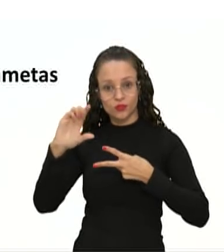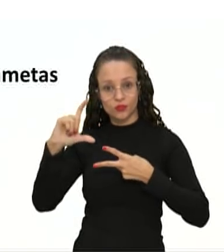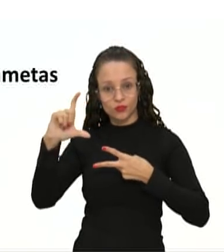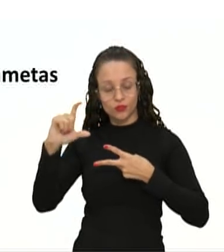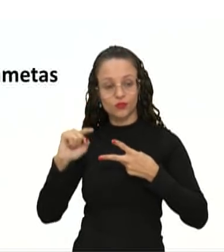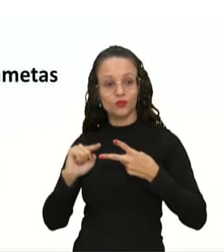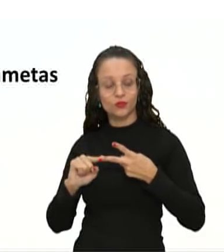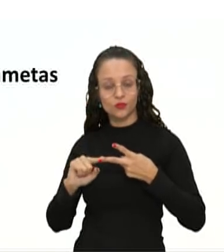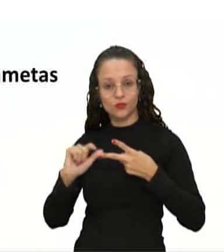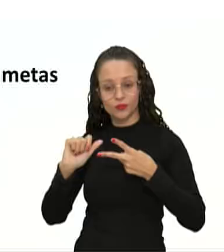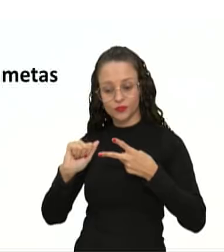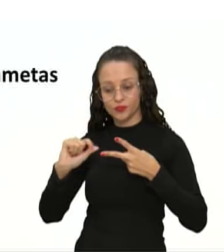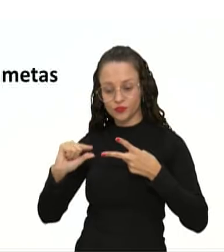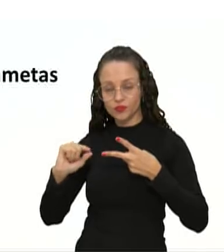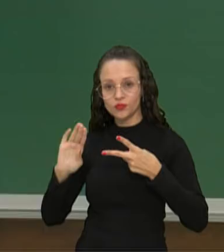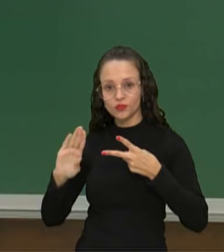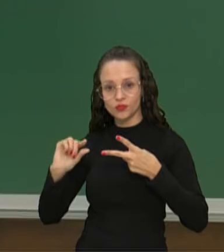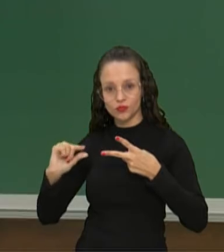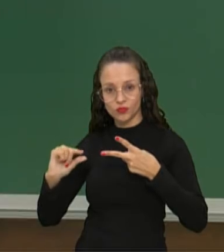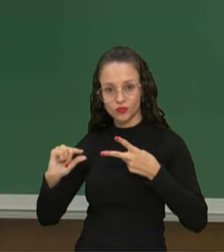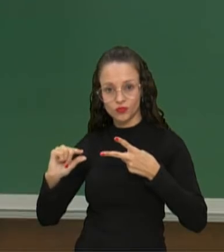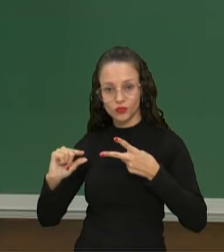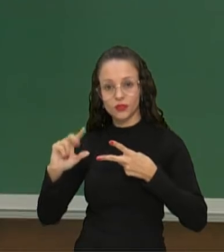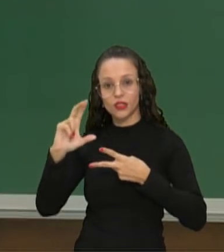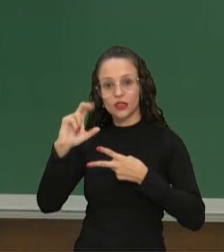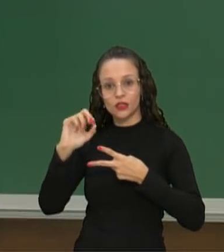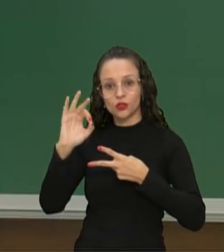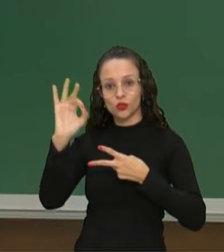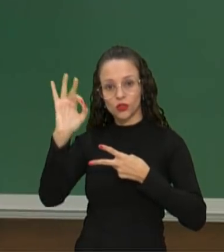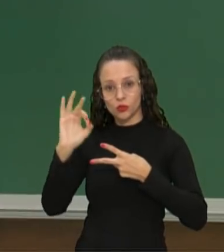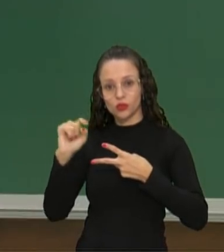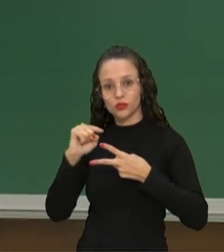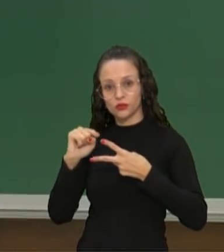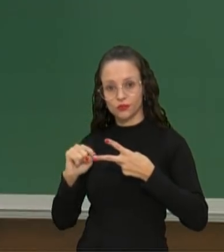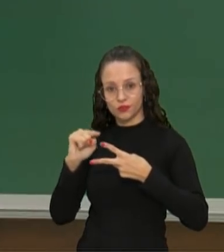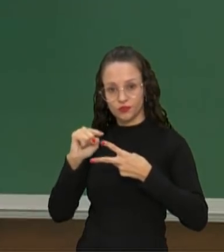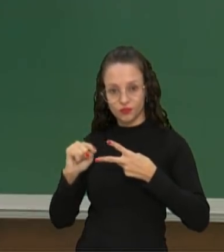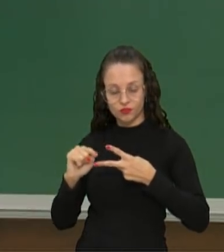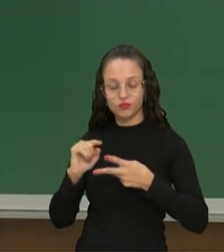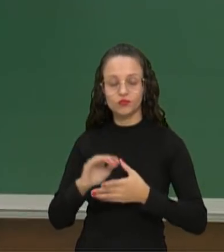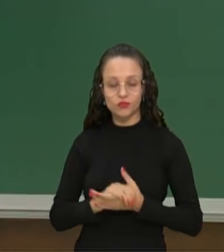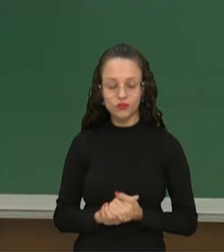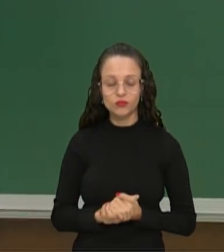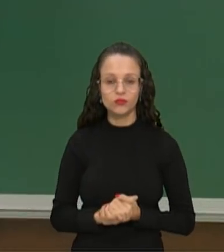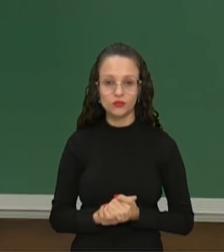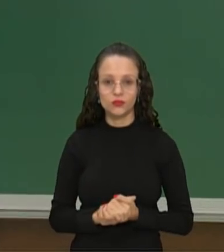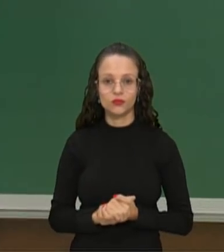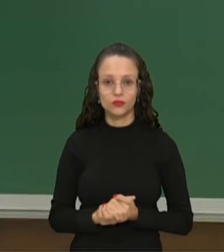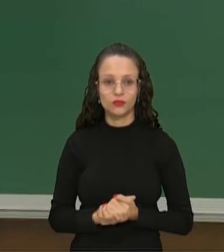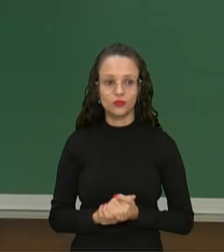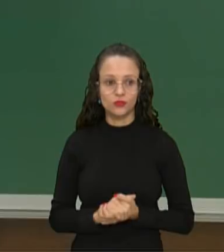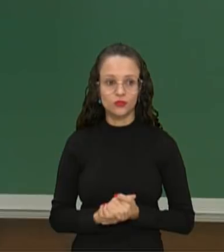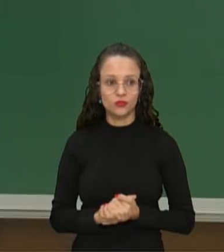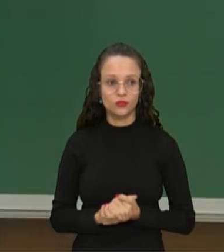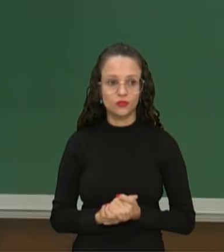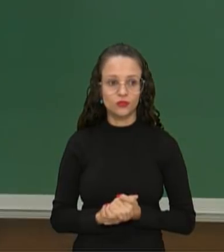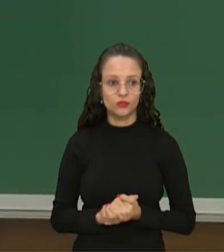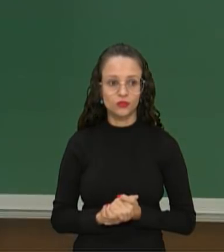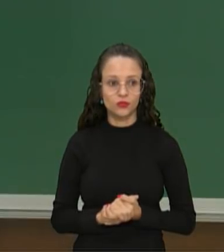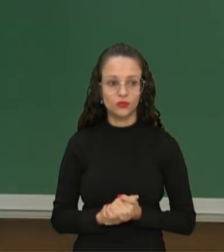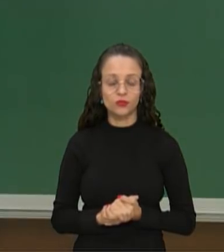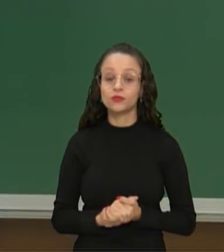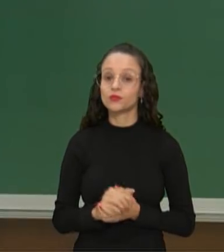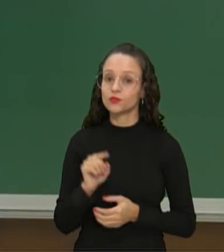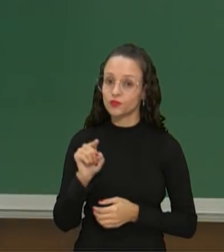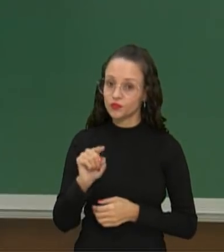formar a gameta Azinho, Bzinho. 50% de chance de cada um desses eventos acontecerem, ok?